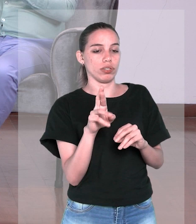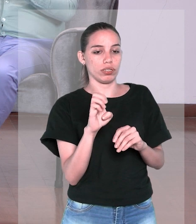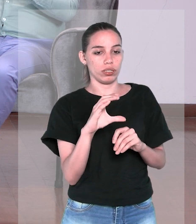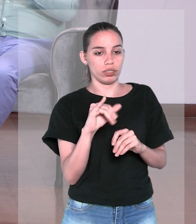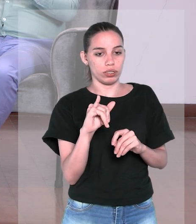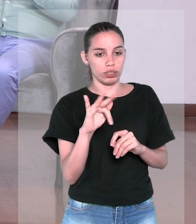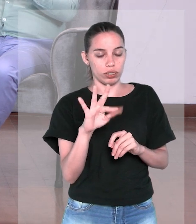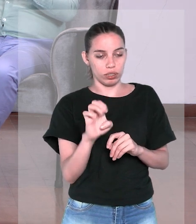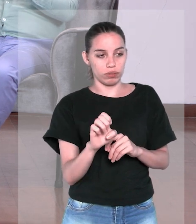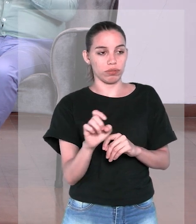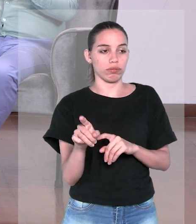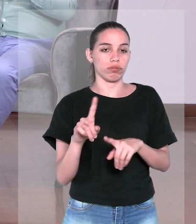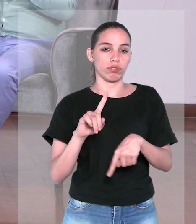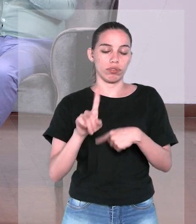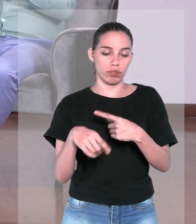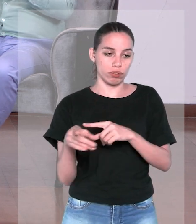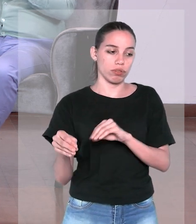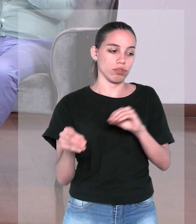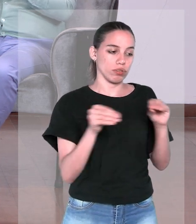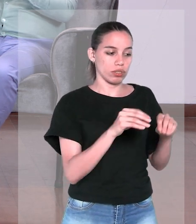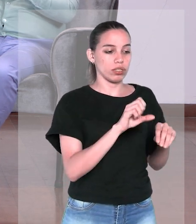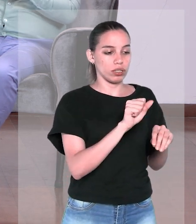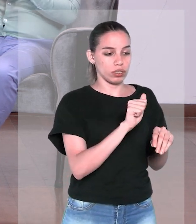Recife, mas depois de